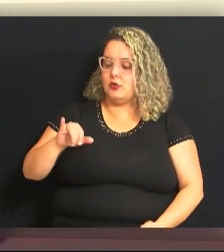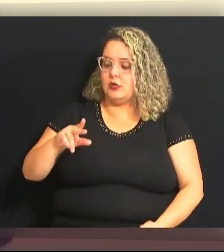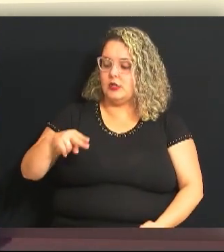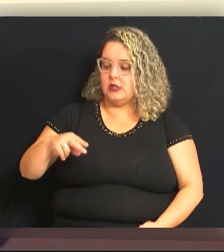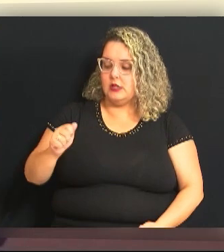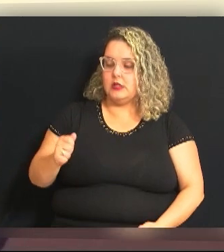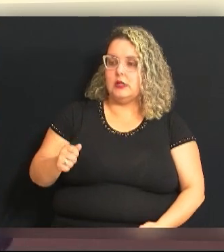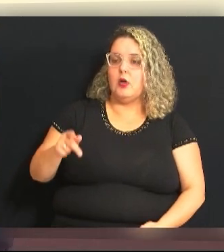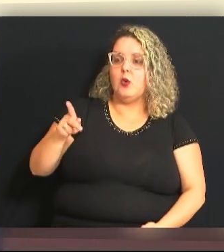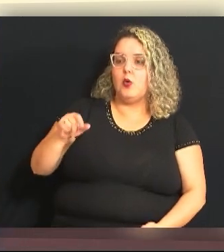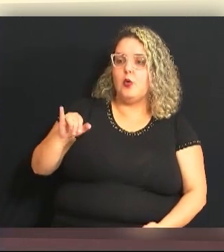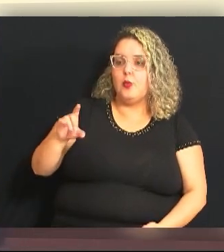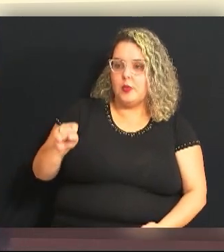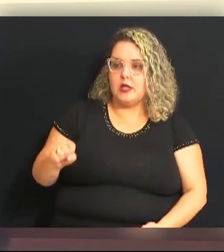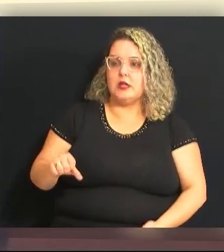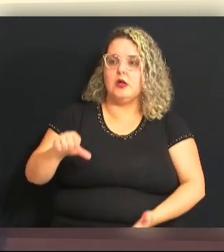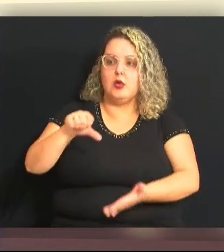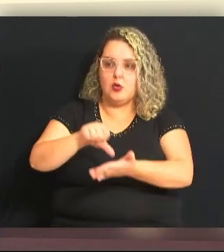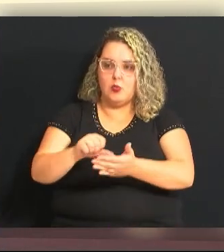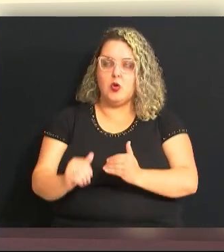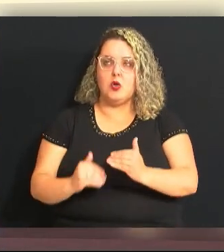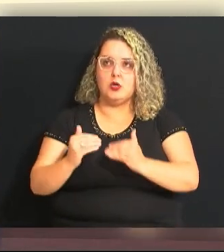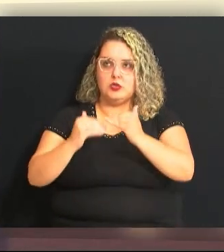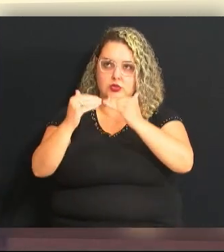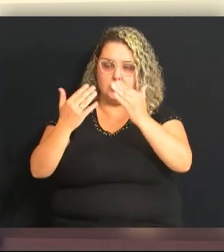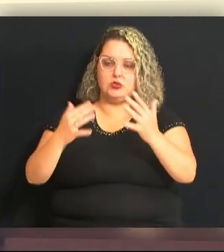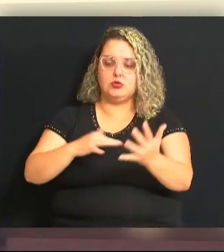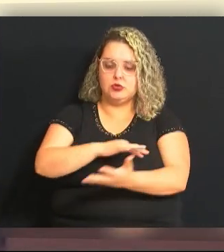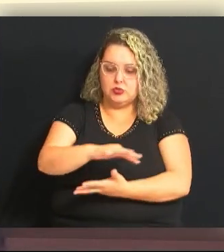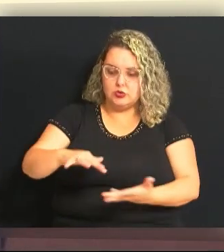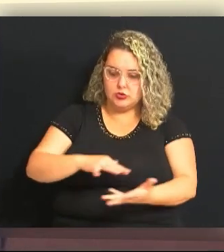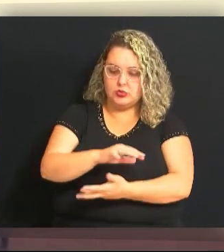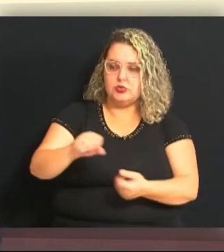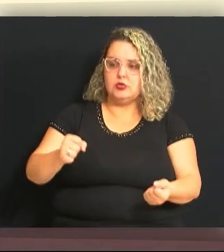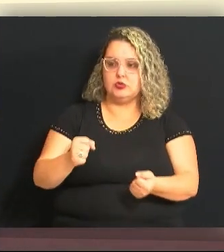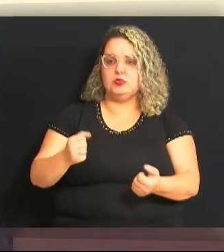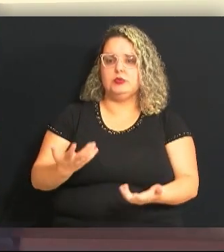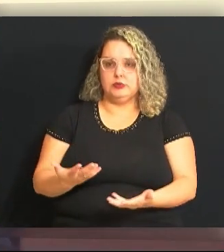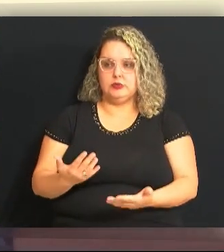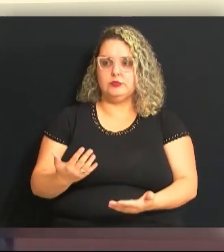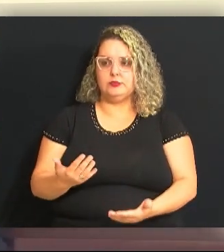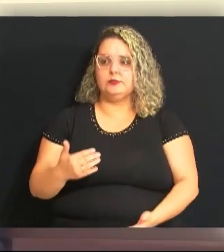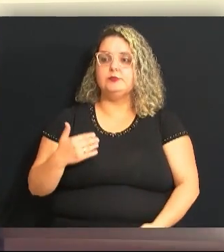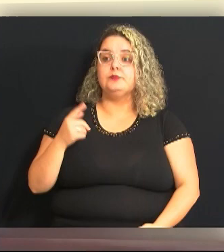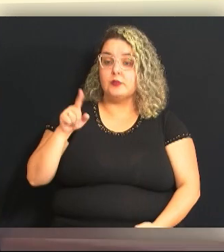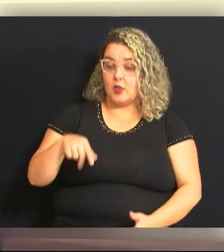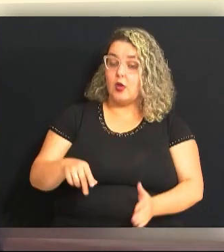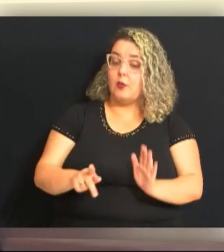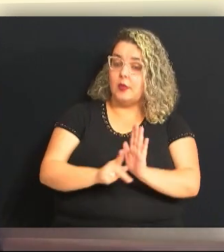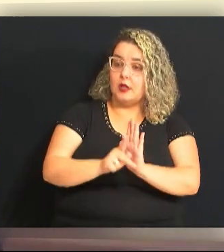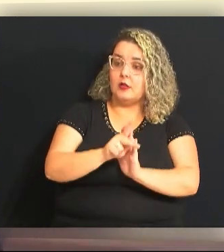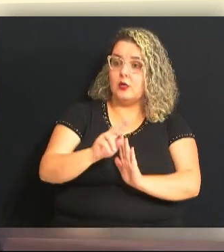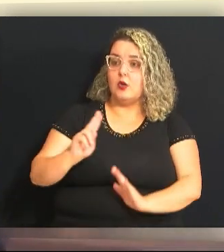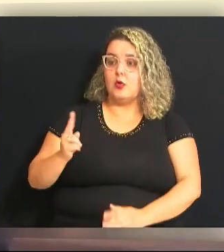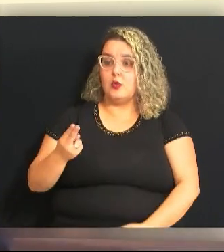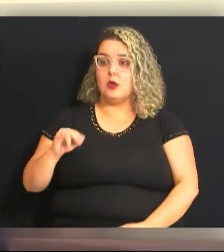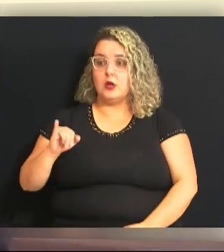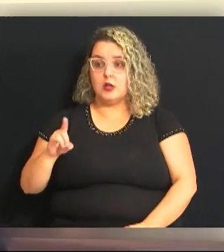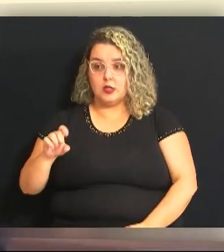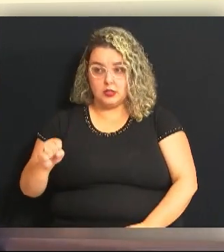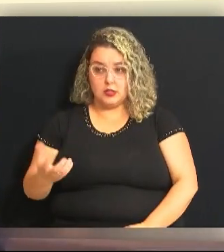PIDS, que é o Polo Internacional de Desenvolvimento Sustentável, que é o planejamento referente ao